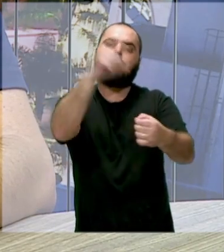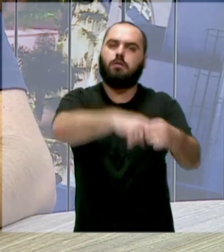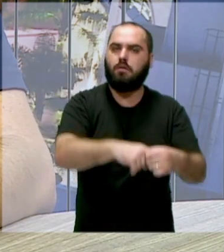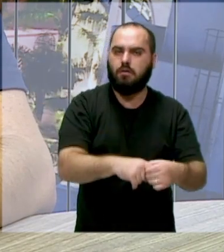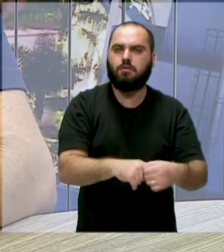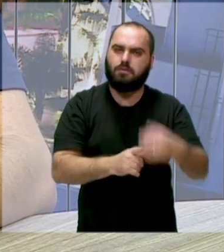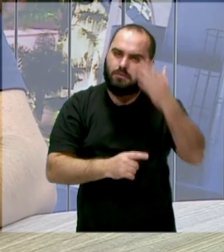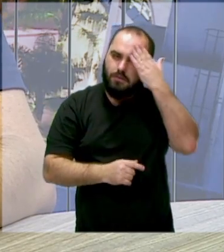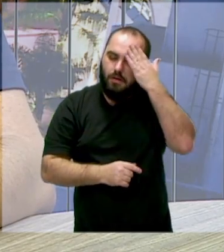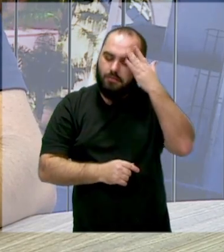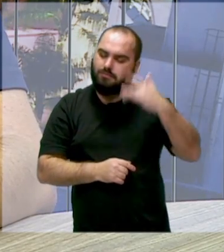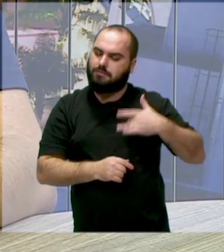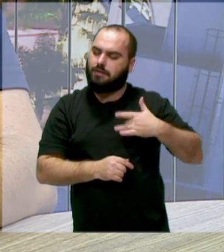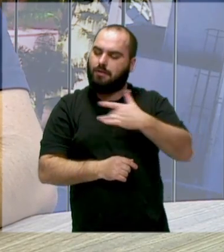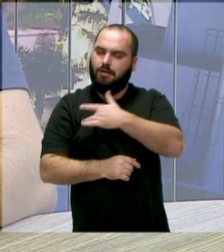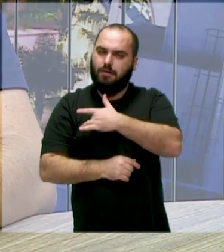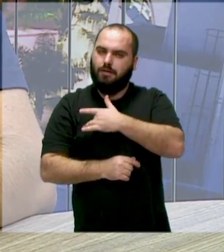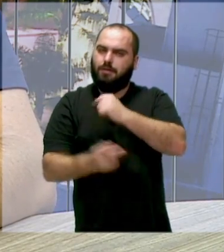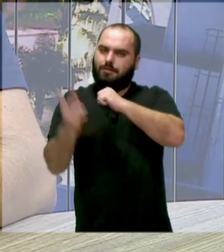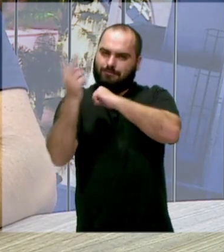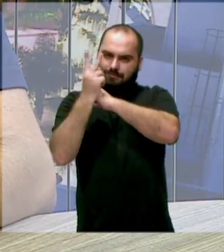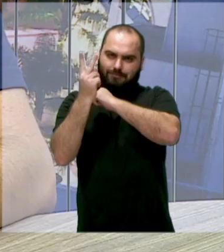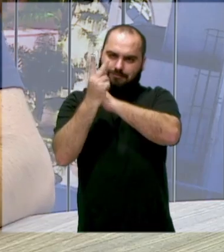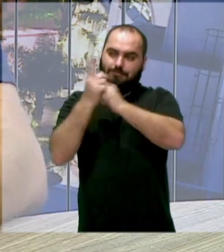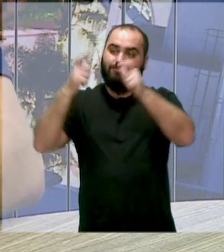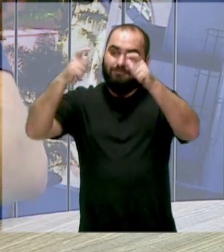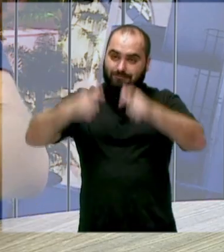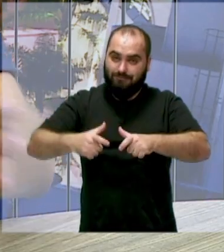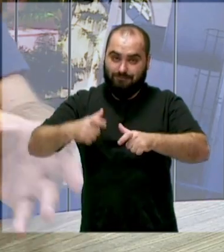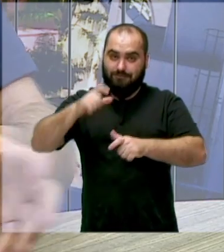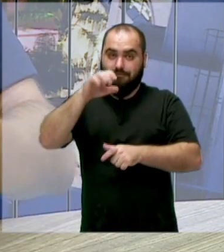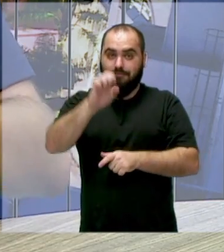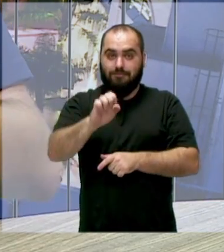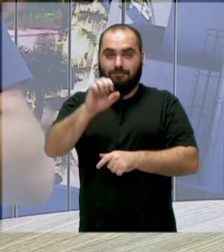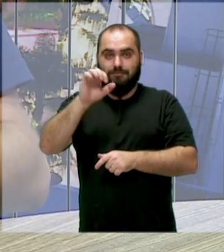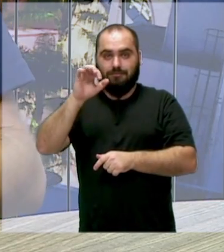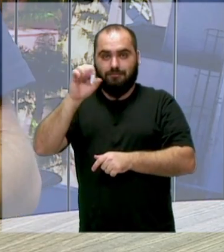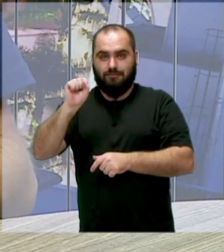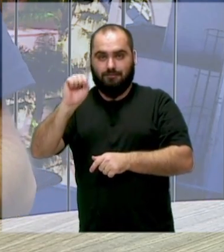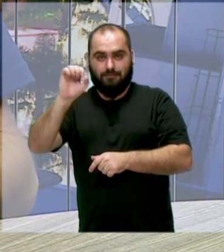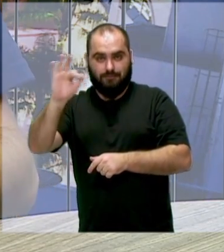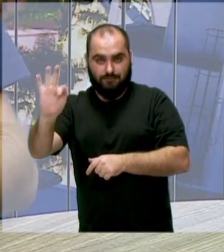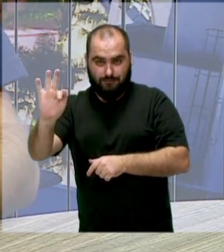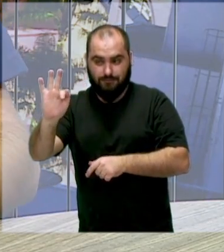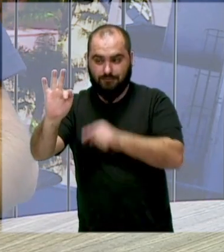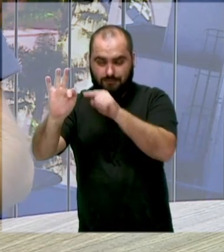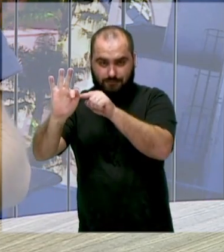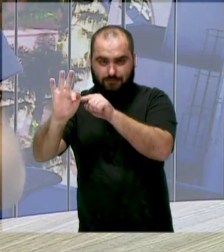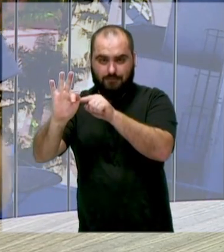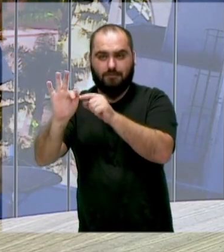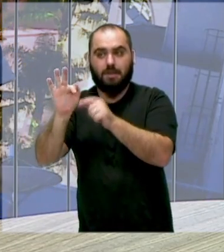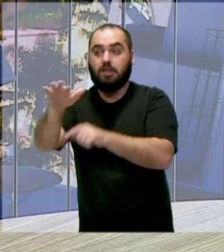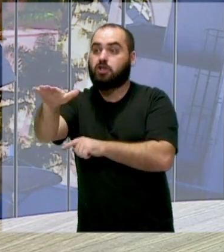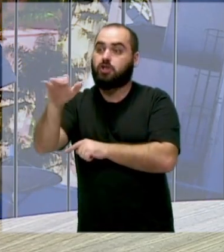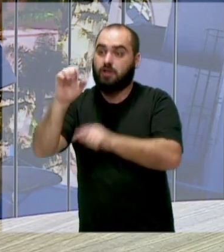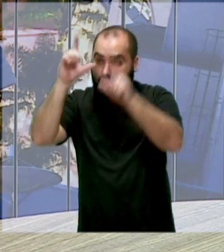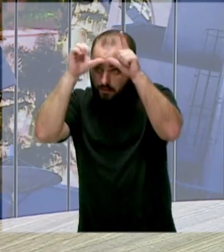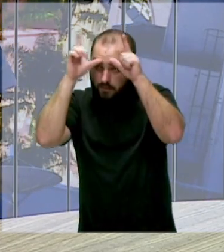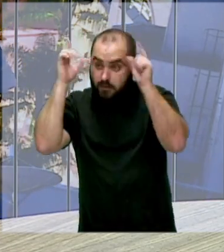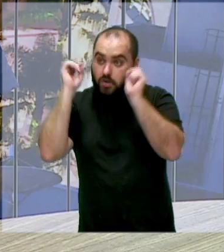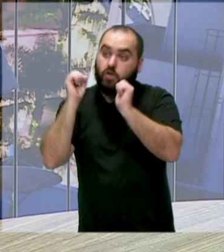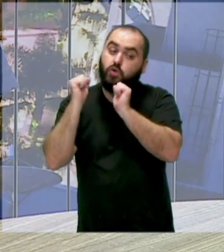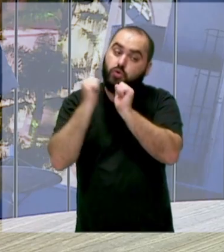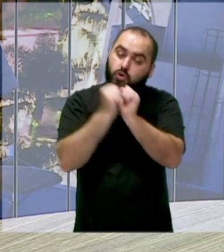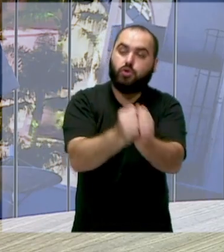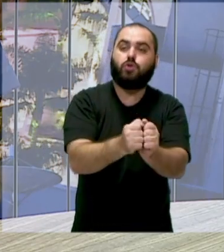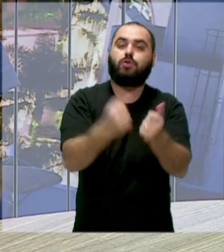como a gente diz, da saúde. Nos locais onde tem estratégia da saúde da família, que é o programa do agente comunitário, chamamos o enfermeiro junto para fazer essa